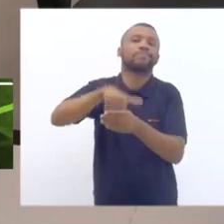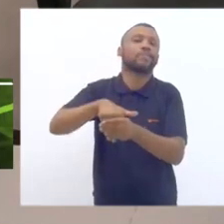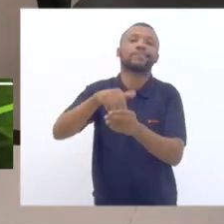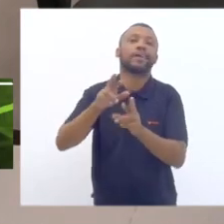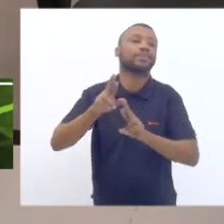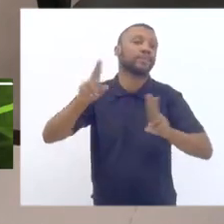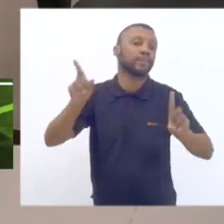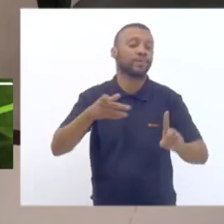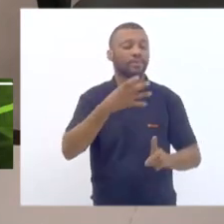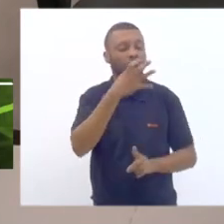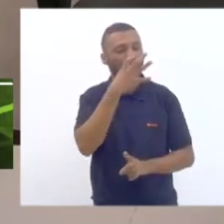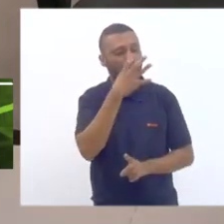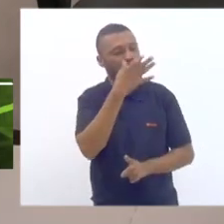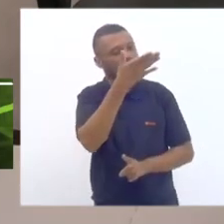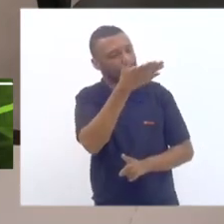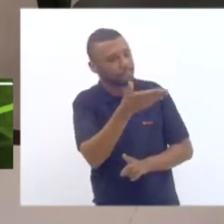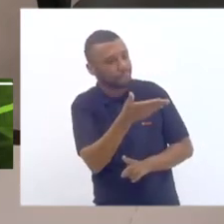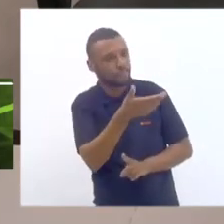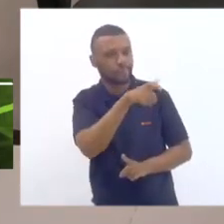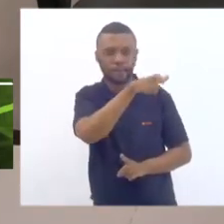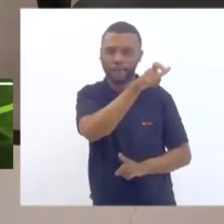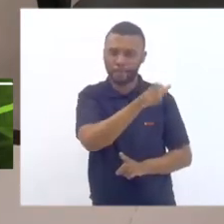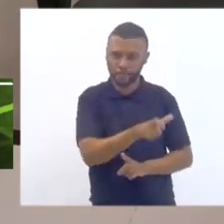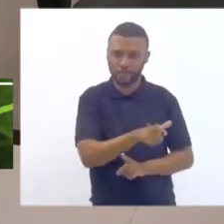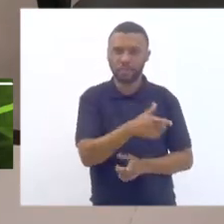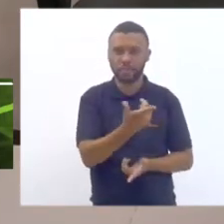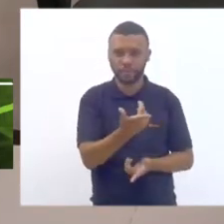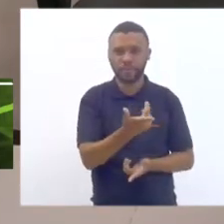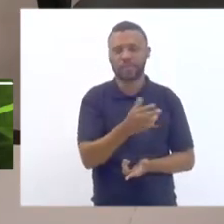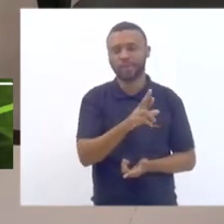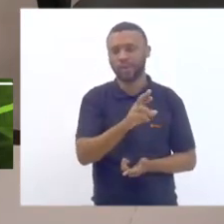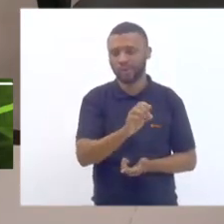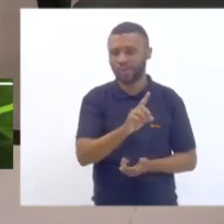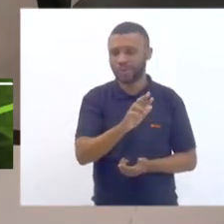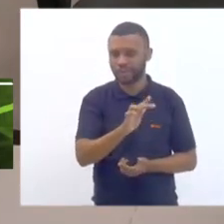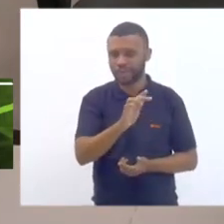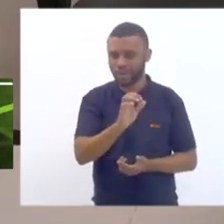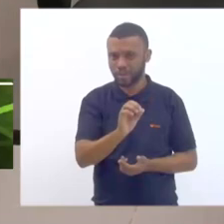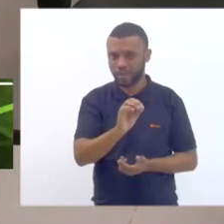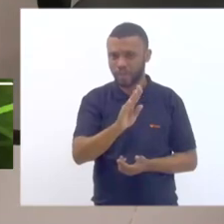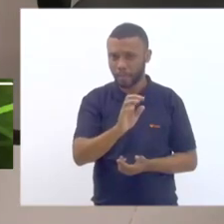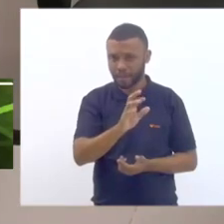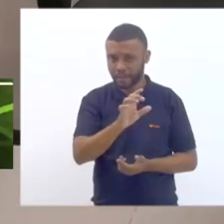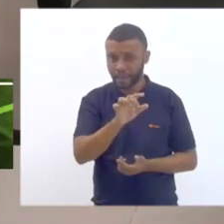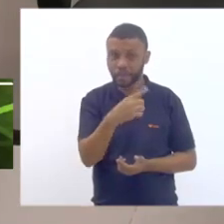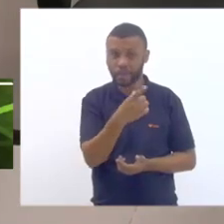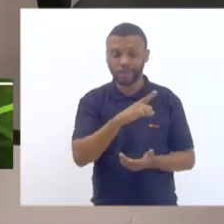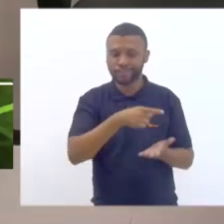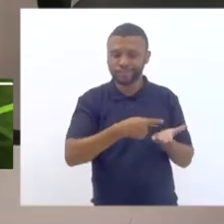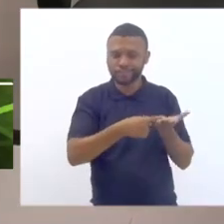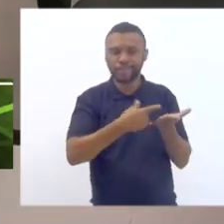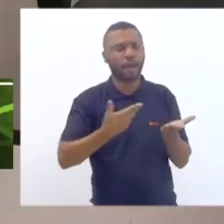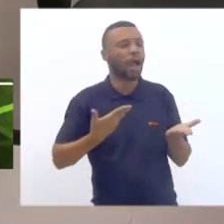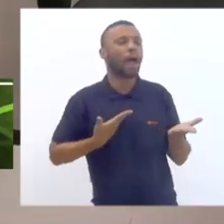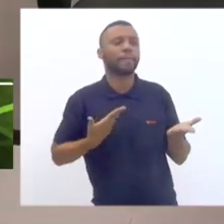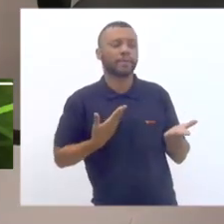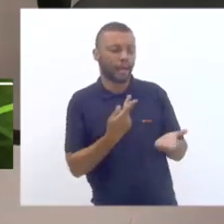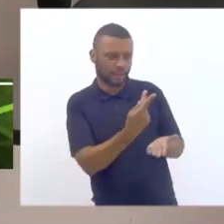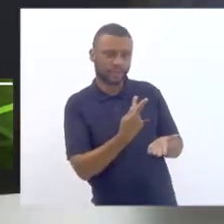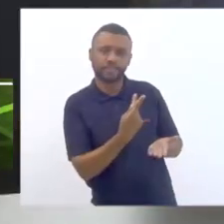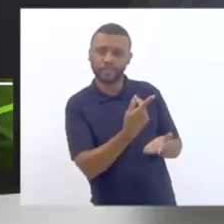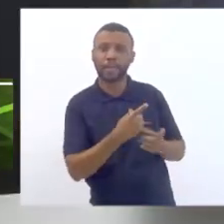pela figura de Vossa Excelência como pessoa, né, já posso dizer que temos uma amizade, mas também